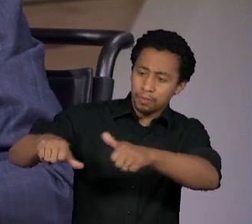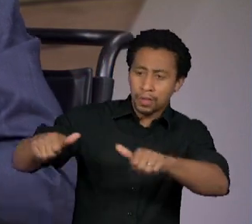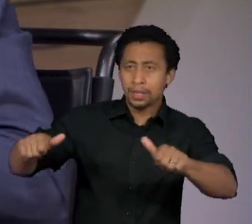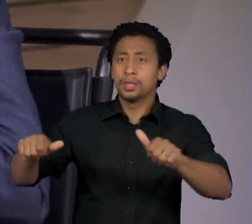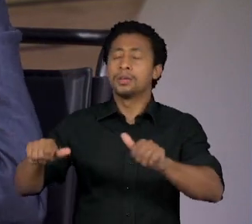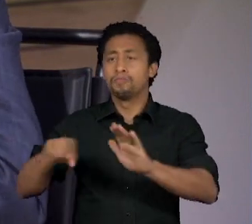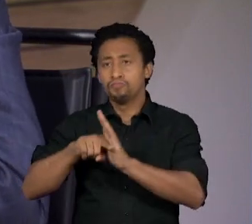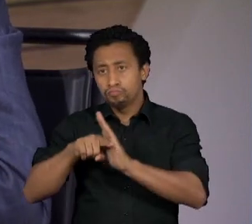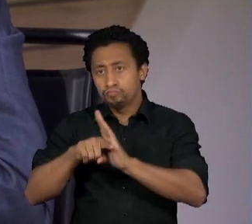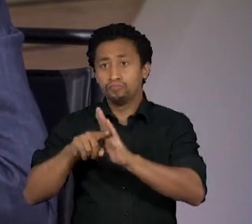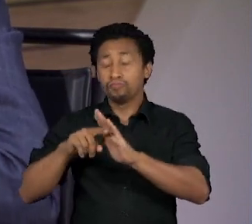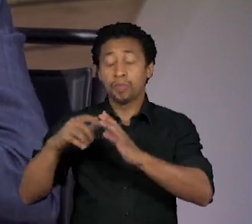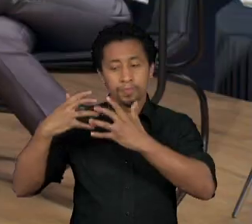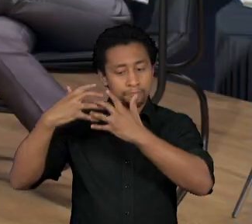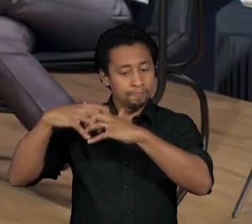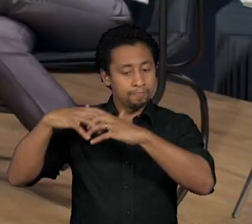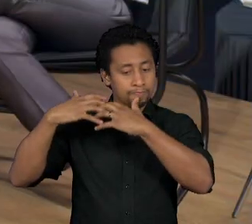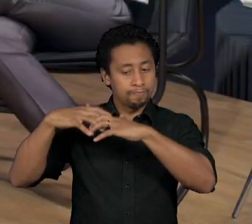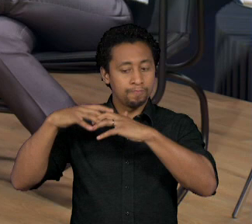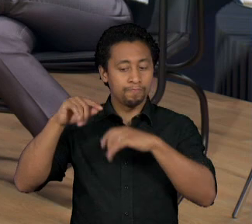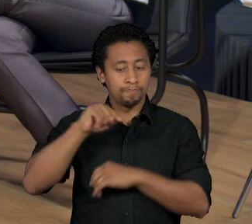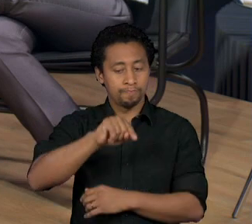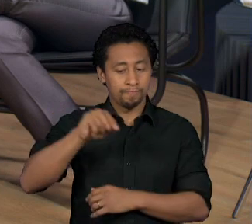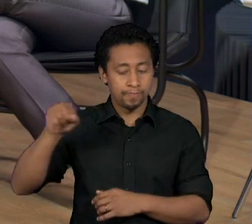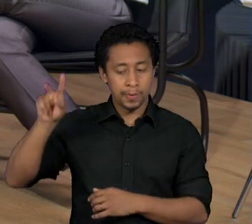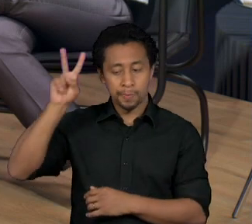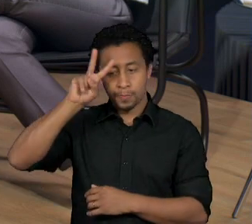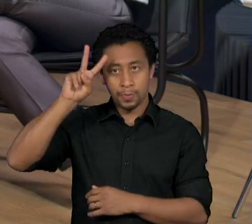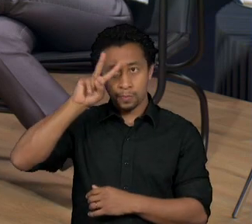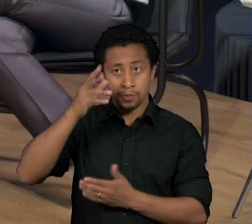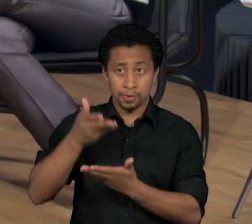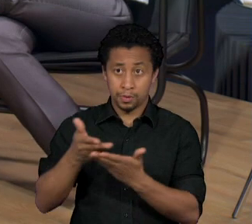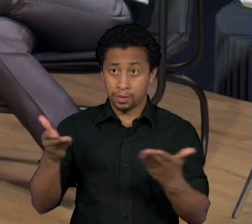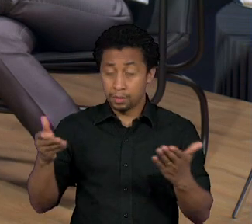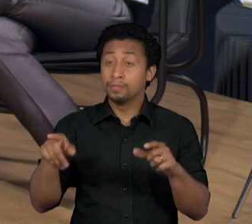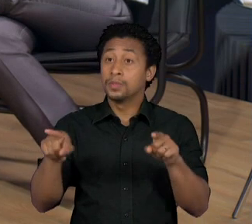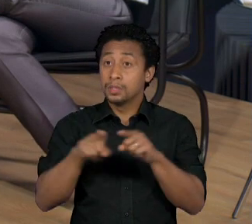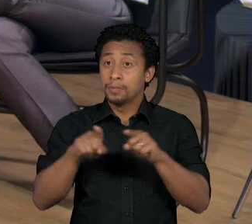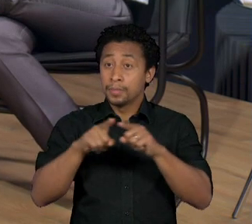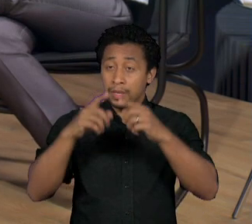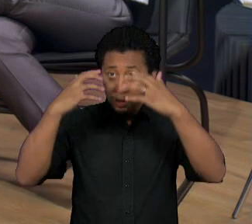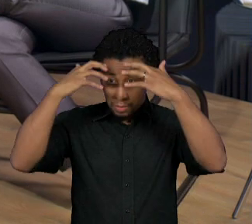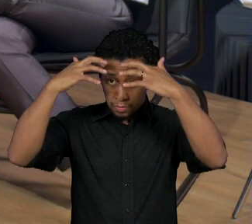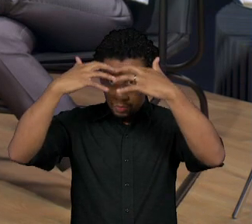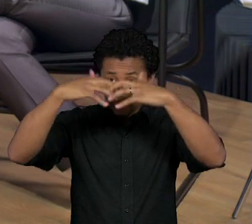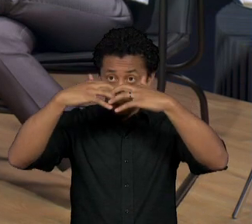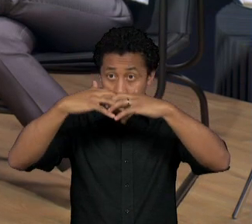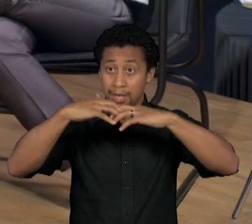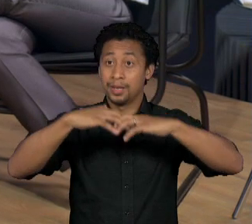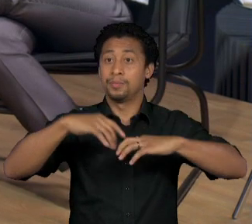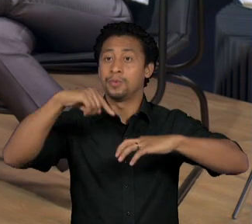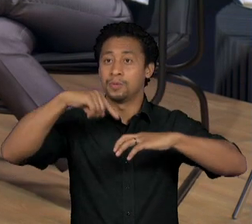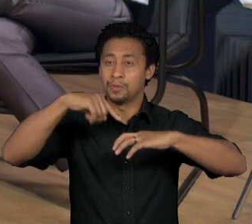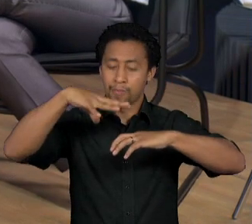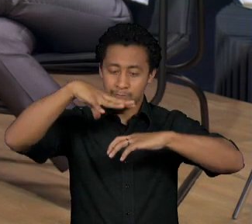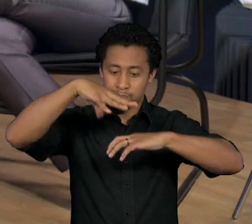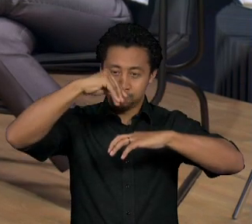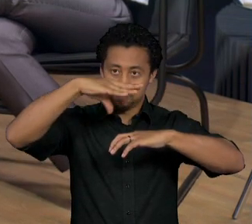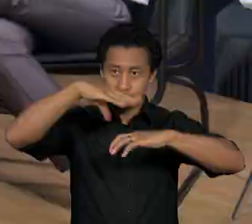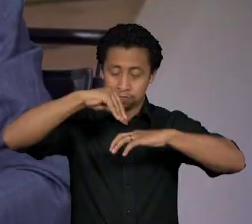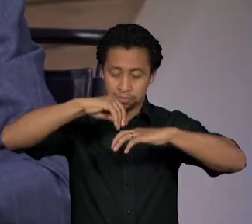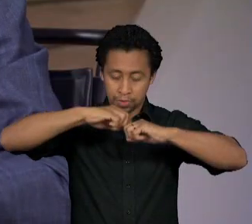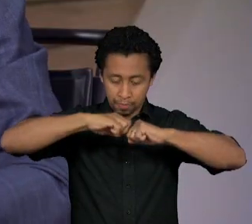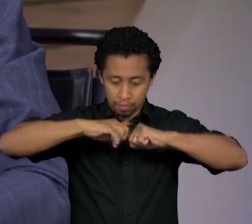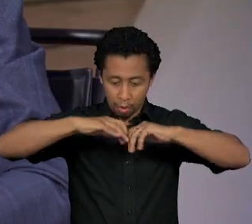da memória desses indivíduos e fazendo também exames de neuroimagem para tentar entender, né, qual o mecanismo,